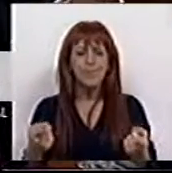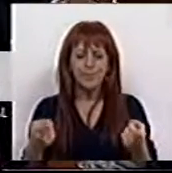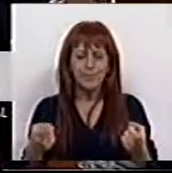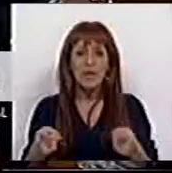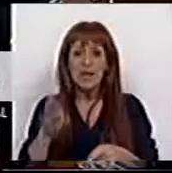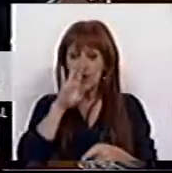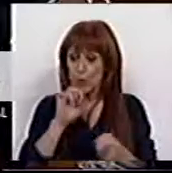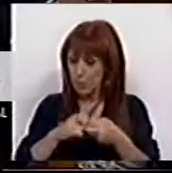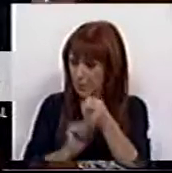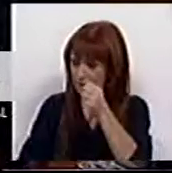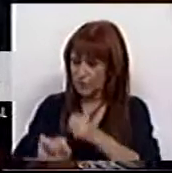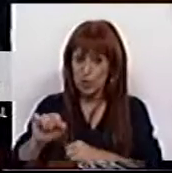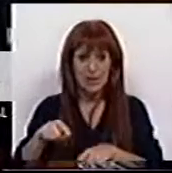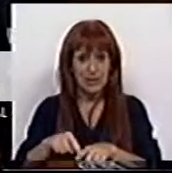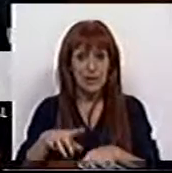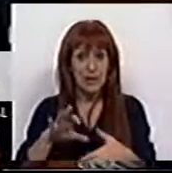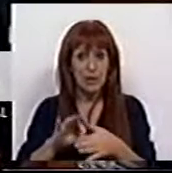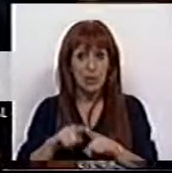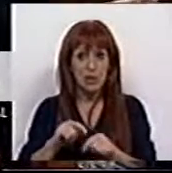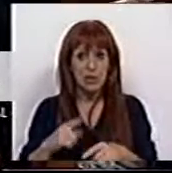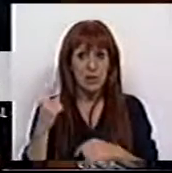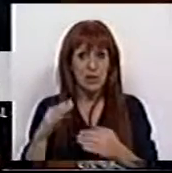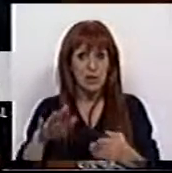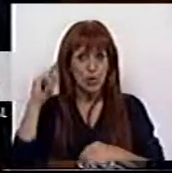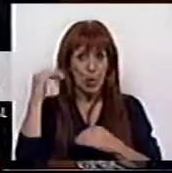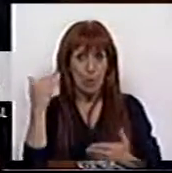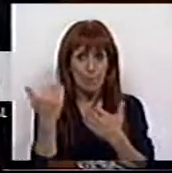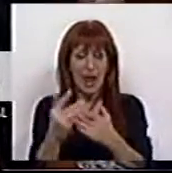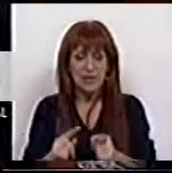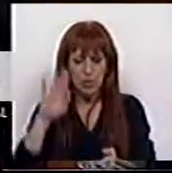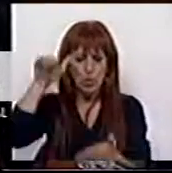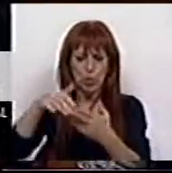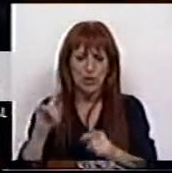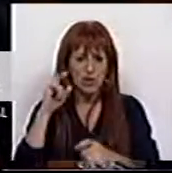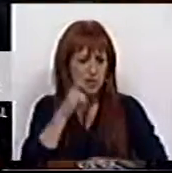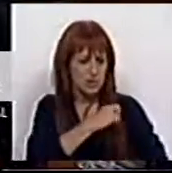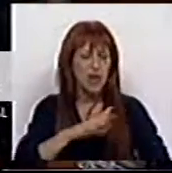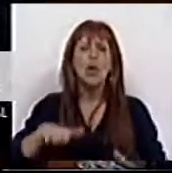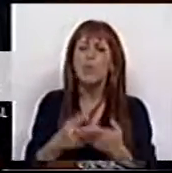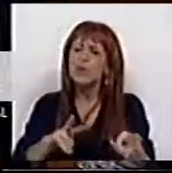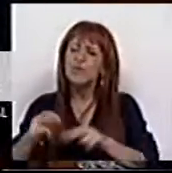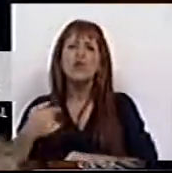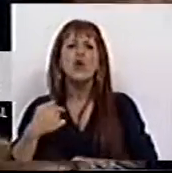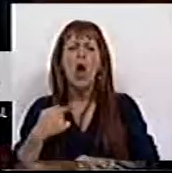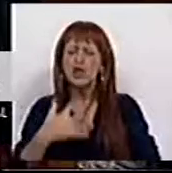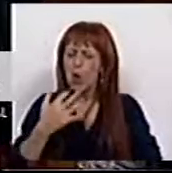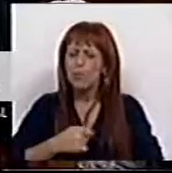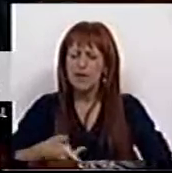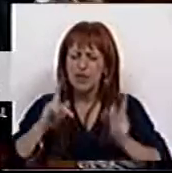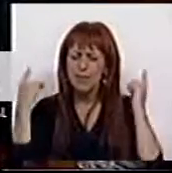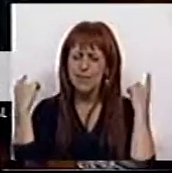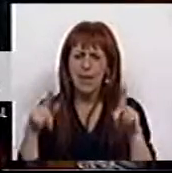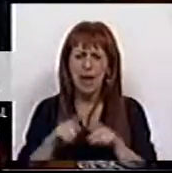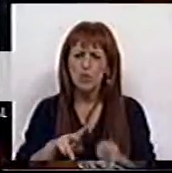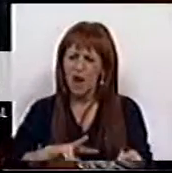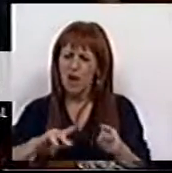E se o vosso problema diz respeito ao prazo para a apresentação de resultados da auditoria, proponha uma alternativa, nós estamos completamente